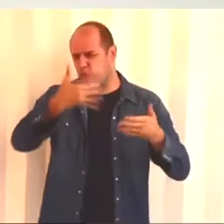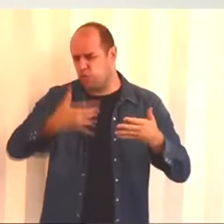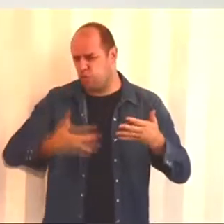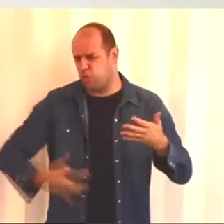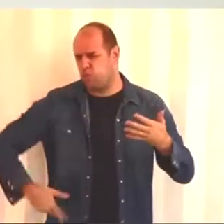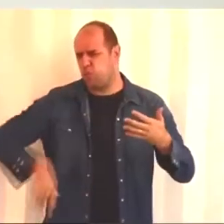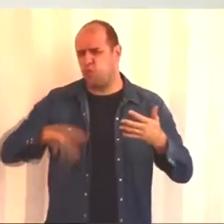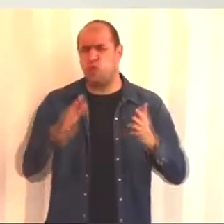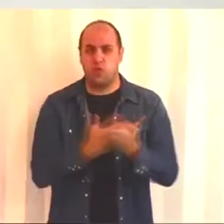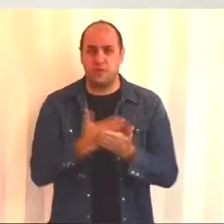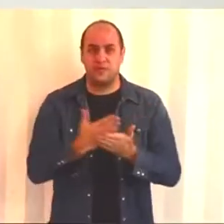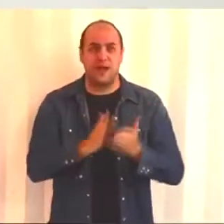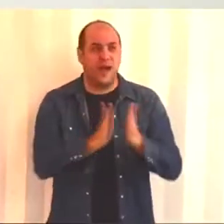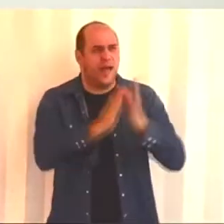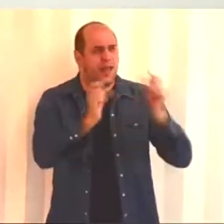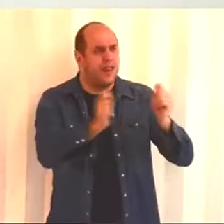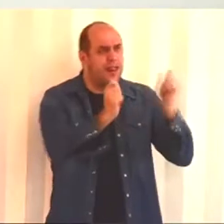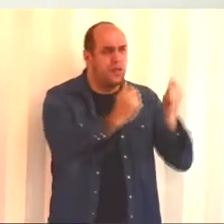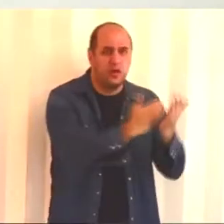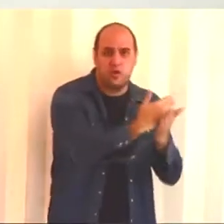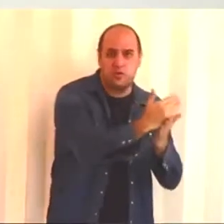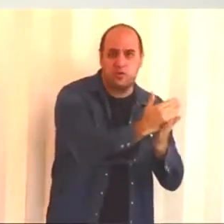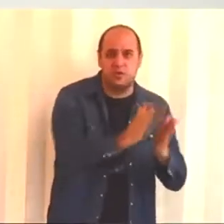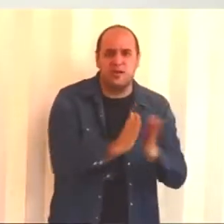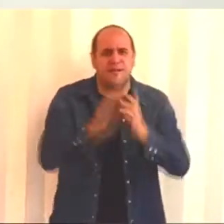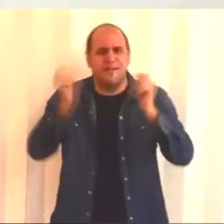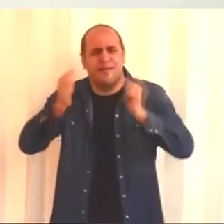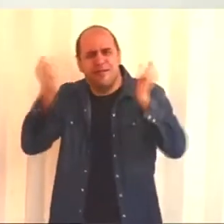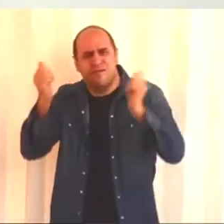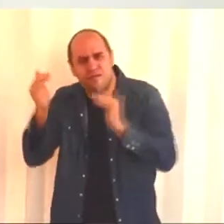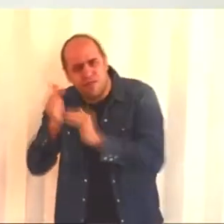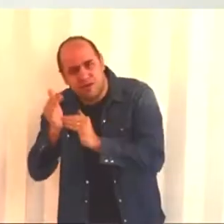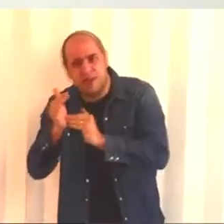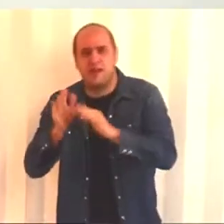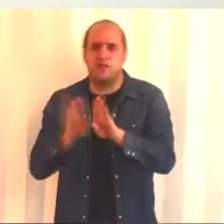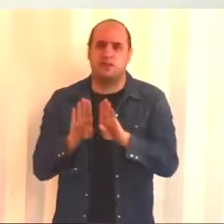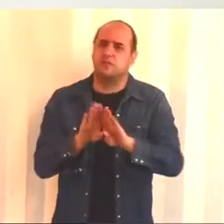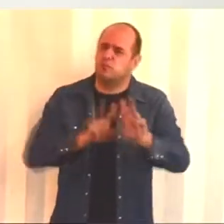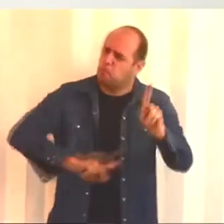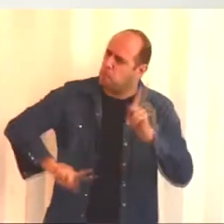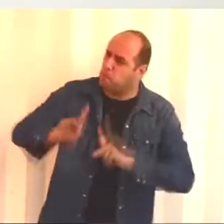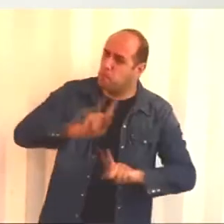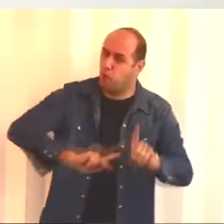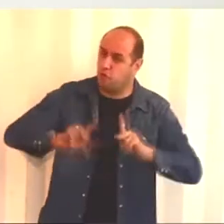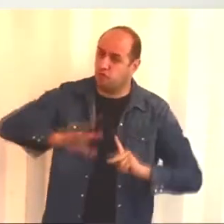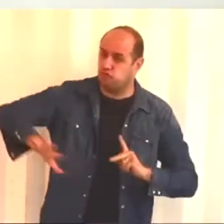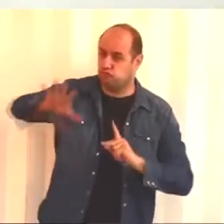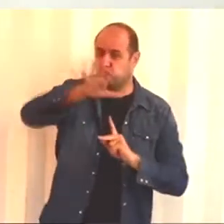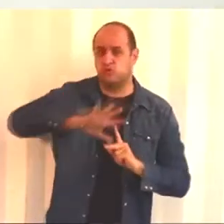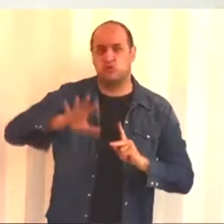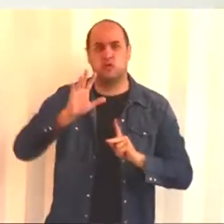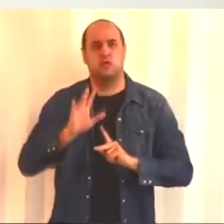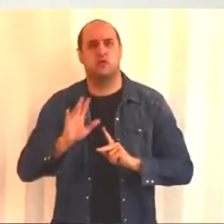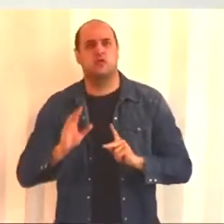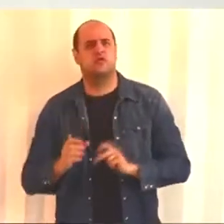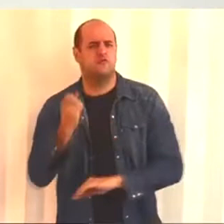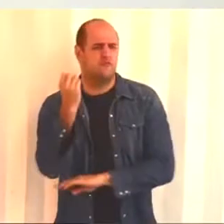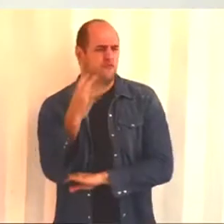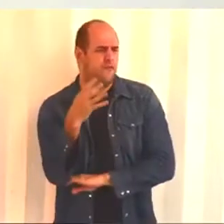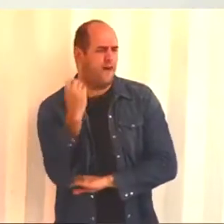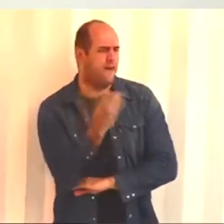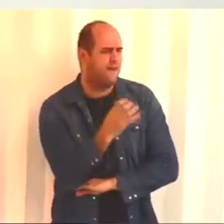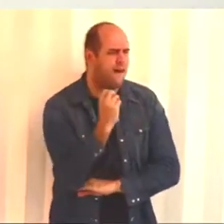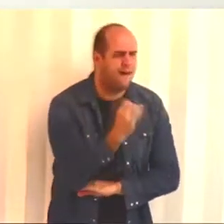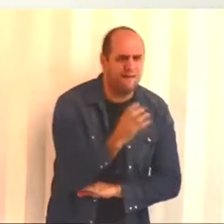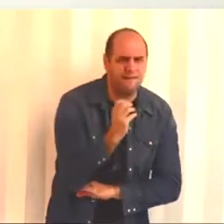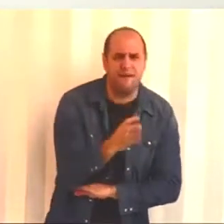essa expressão aleluia e terminam com aleluia, onde a igreja, onde o povo do Senhor, muitas vezes peregrinando